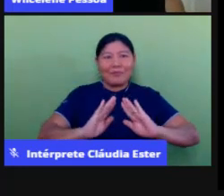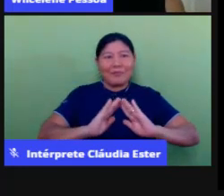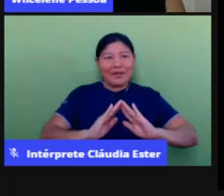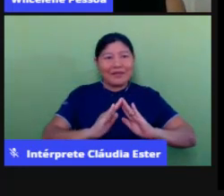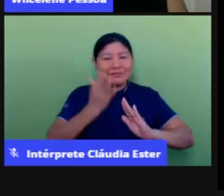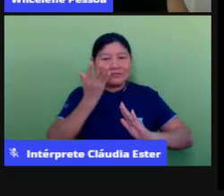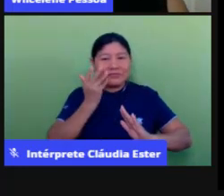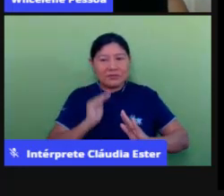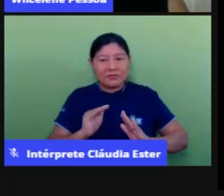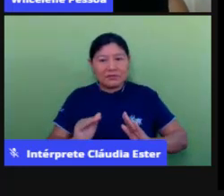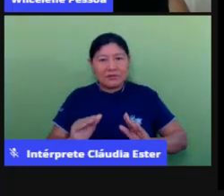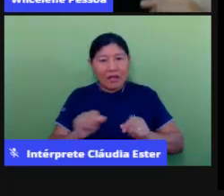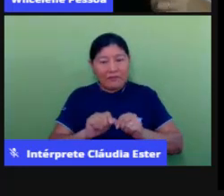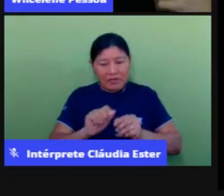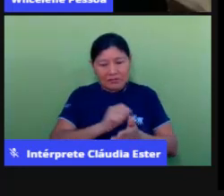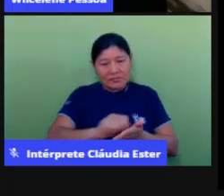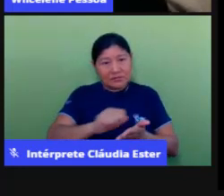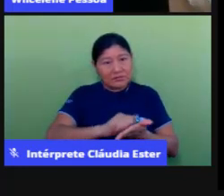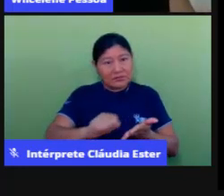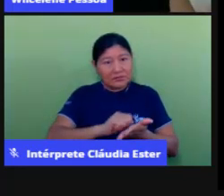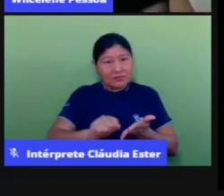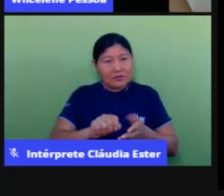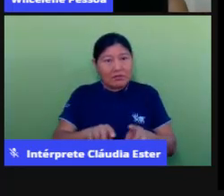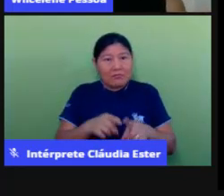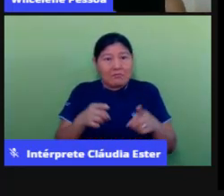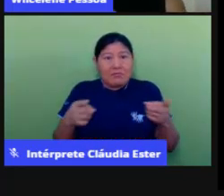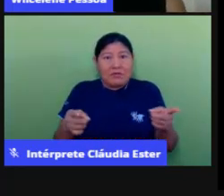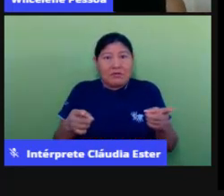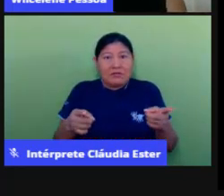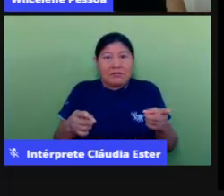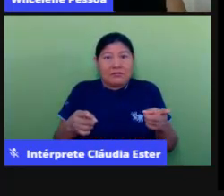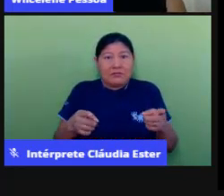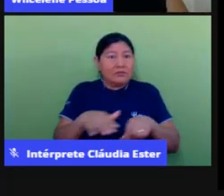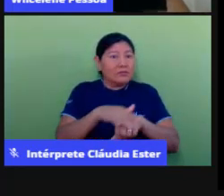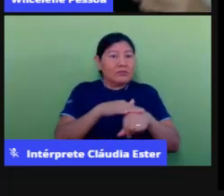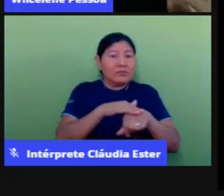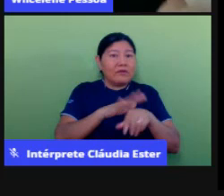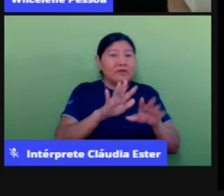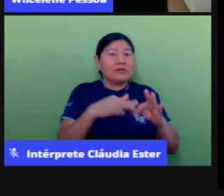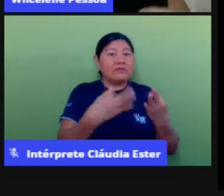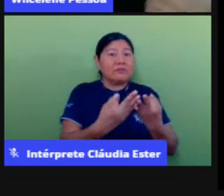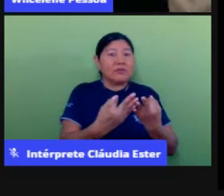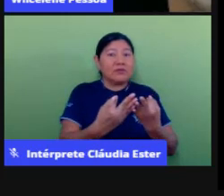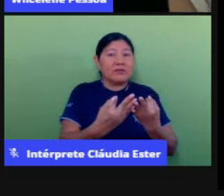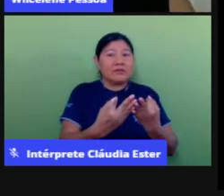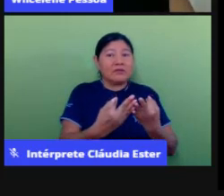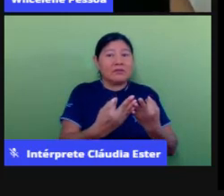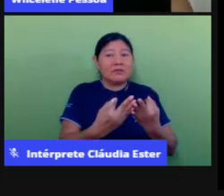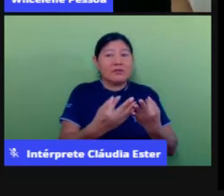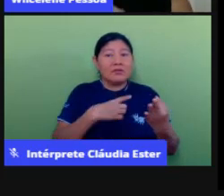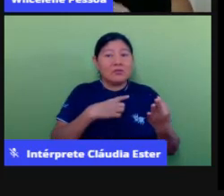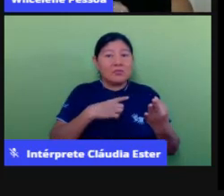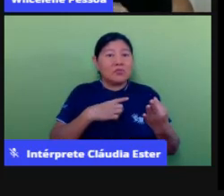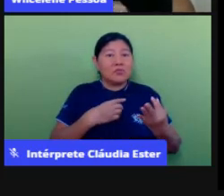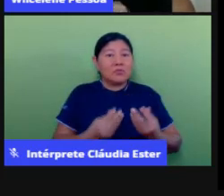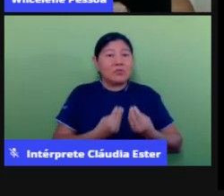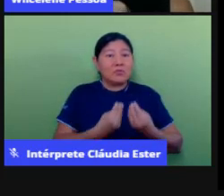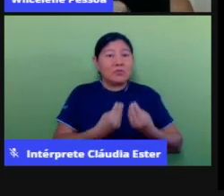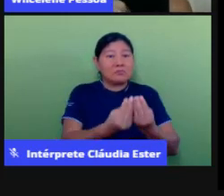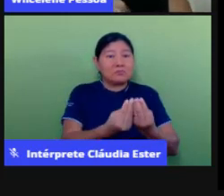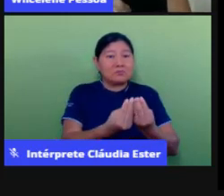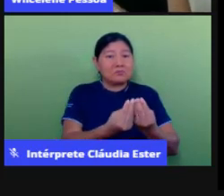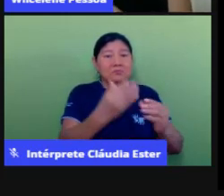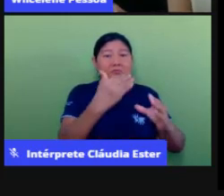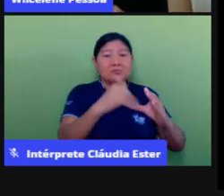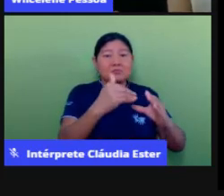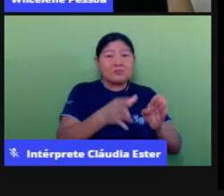de escrita espontânea, mas eu não me comunico com essa família, né? Eu não crio esse vínculo, eu não explico o que ele pode